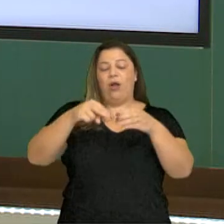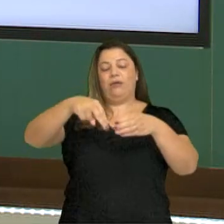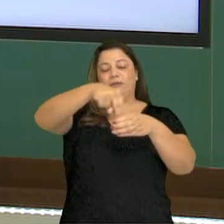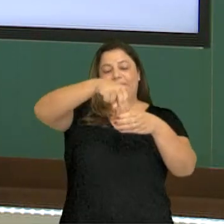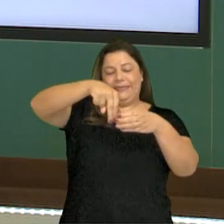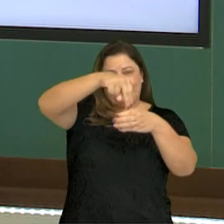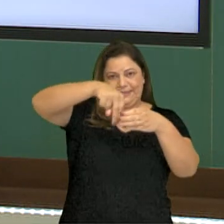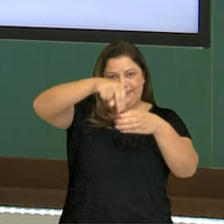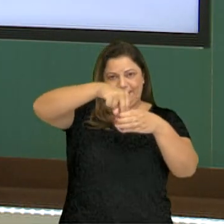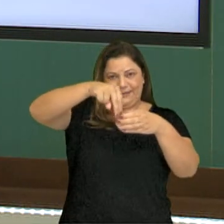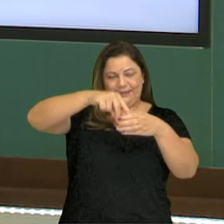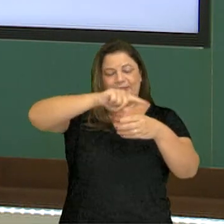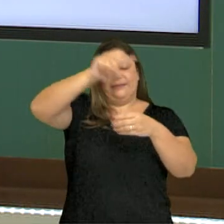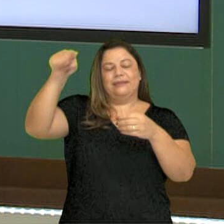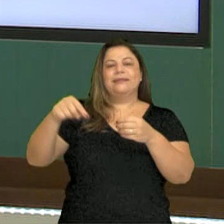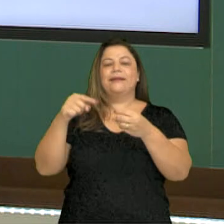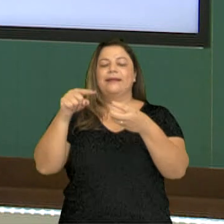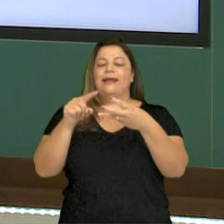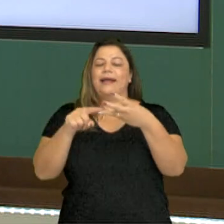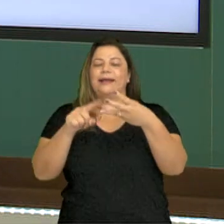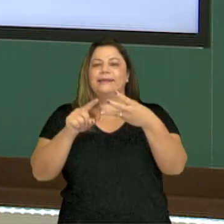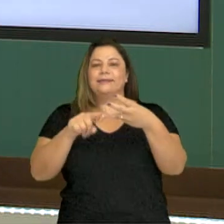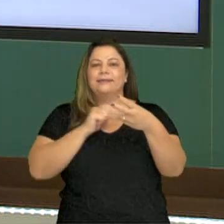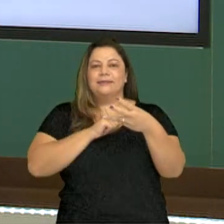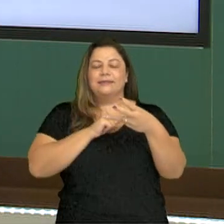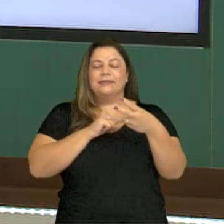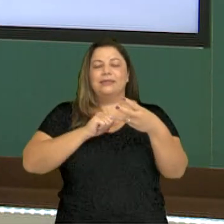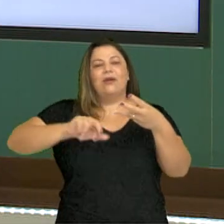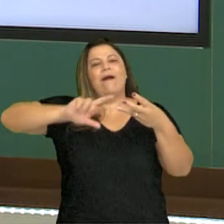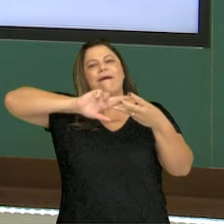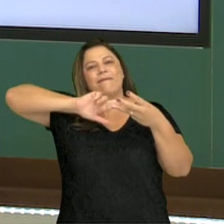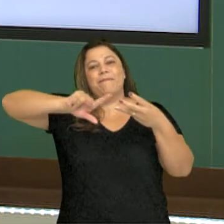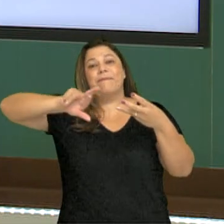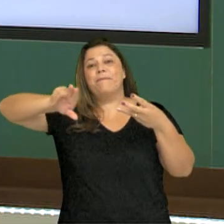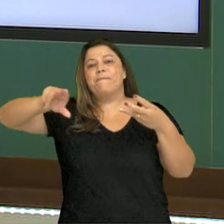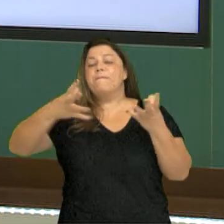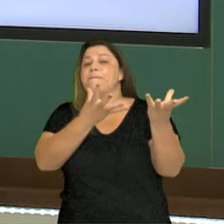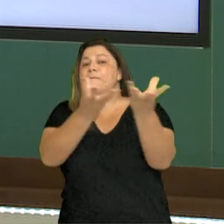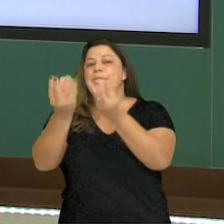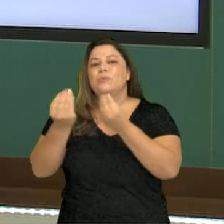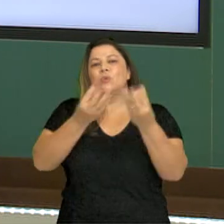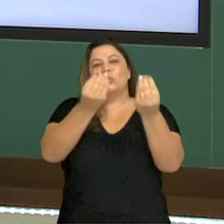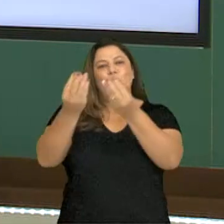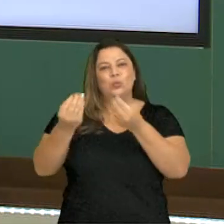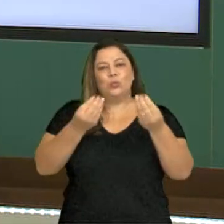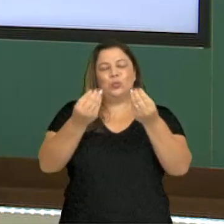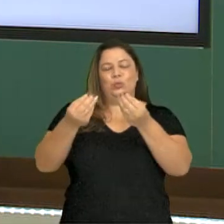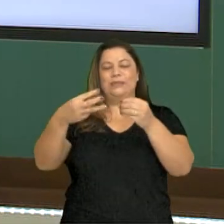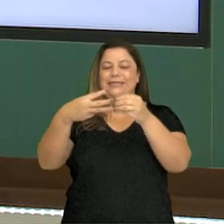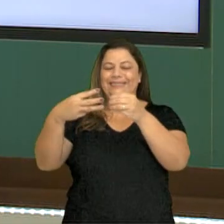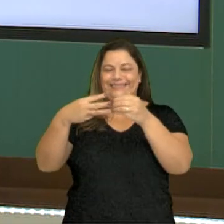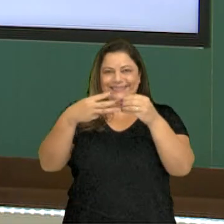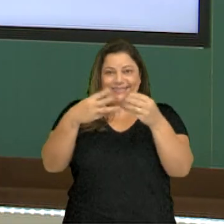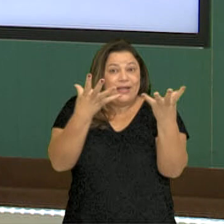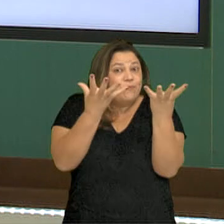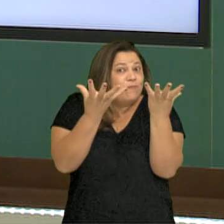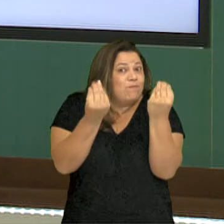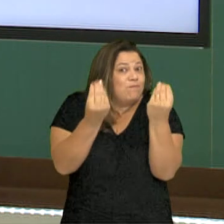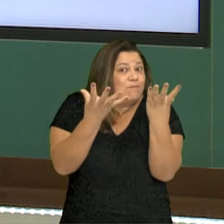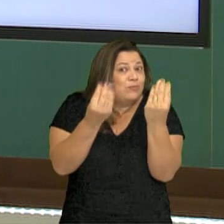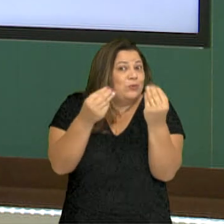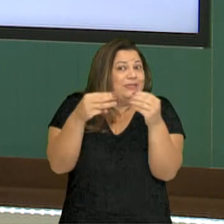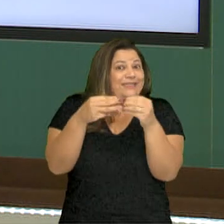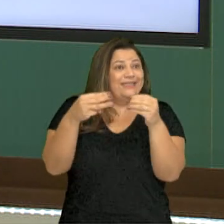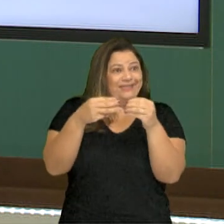eucariontes é a segunda, e a terceira, pluricelulares. Pluri, muitos, celulares vem de célula, muitas